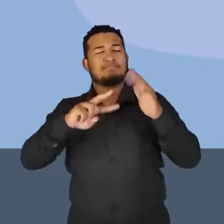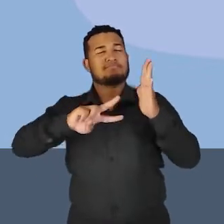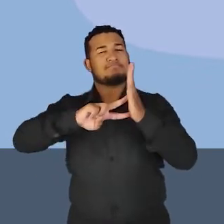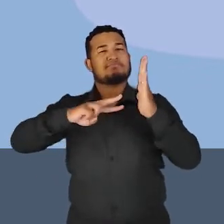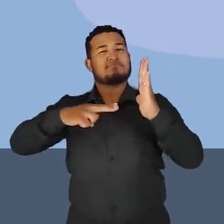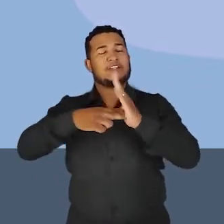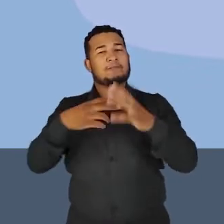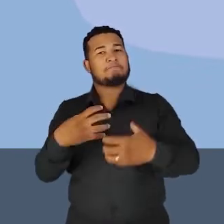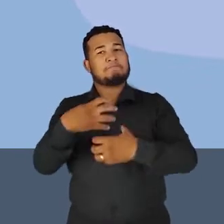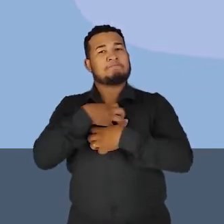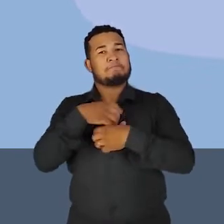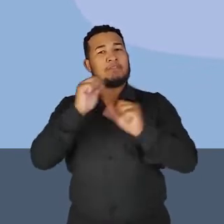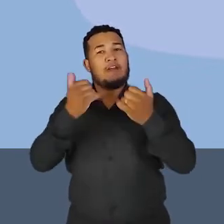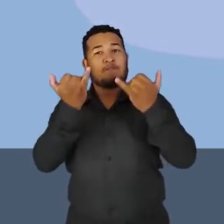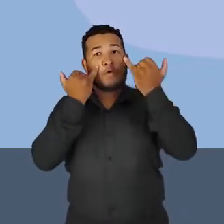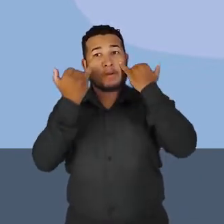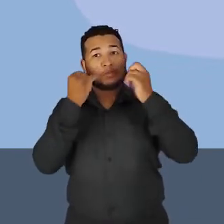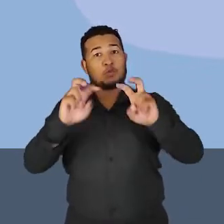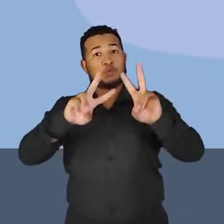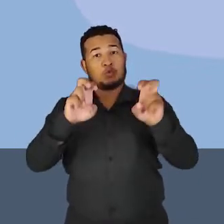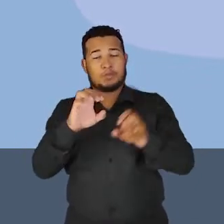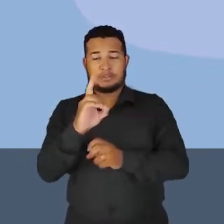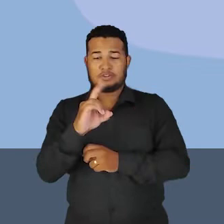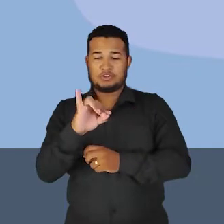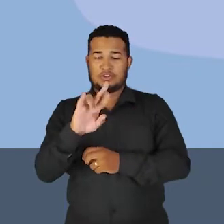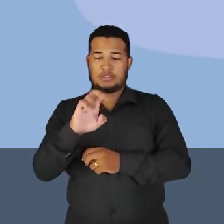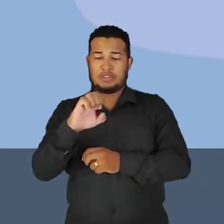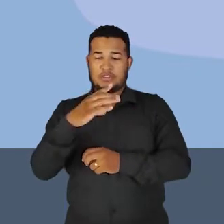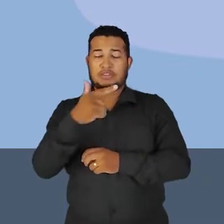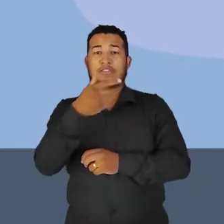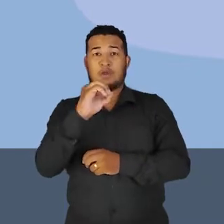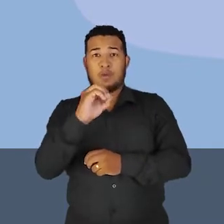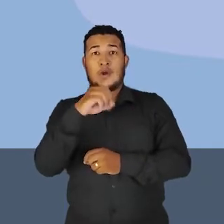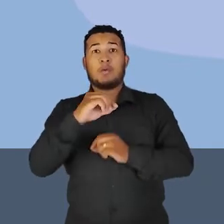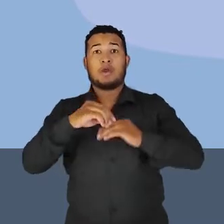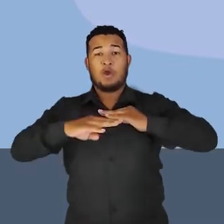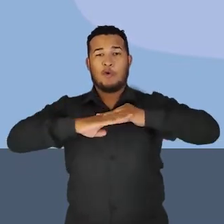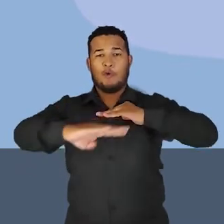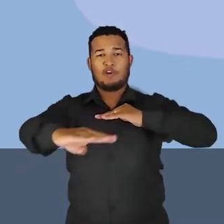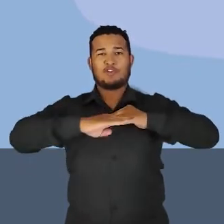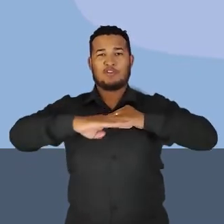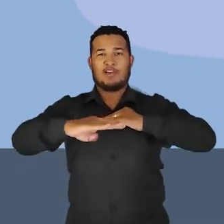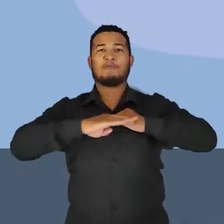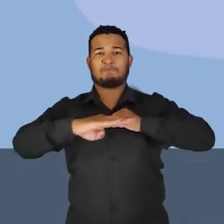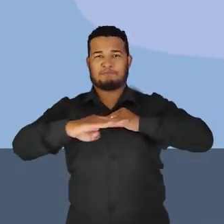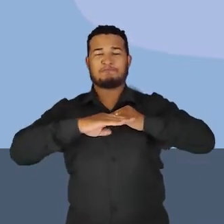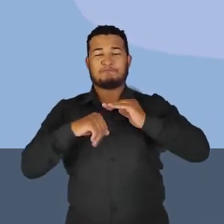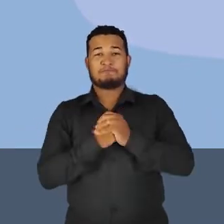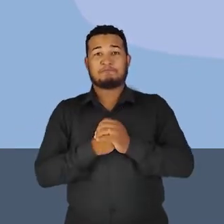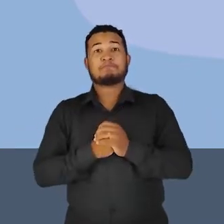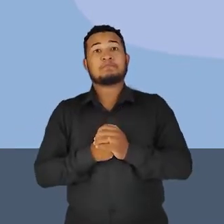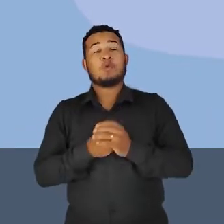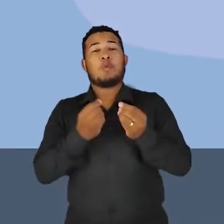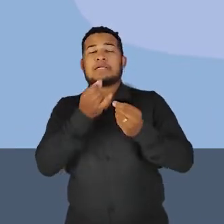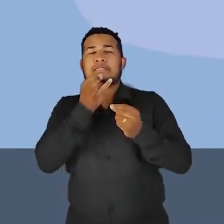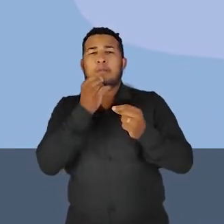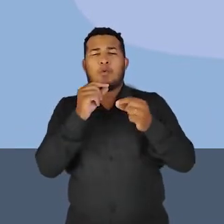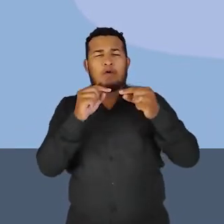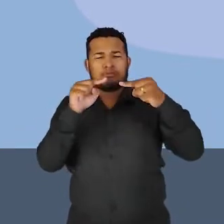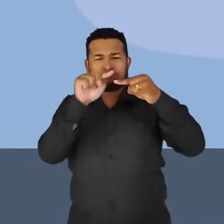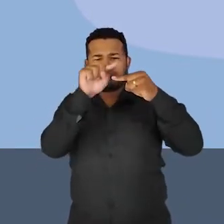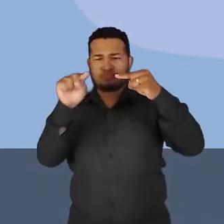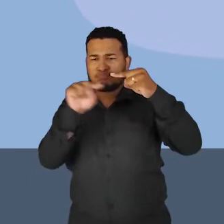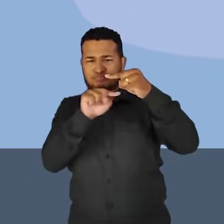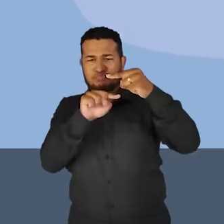nos fornece a ideia da direção, e neste exemplo a direção é horizontal. E a ponta da flecha nos oferece